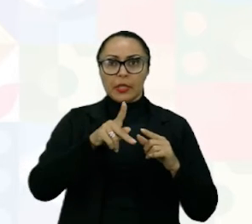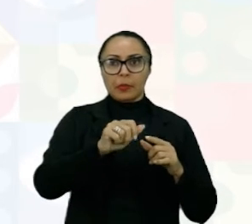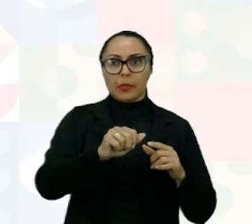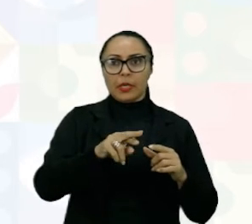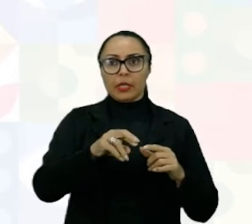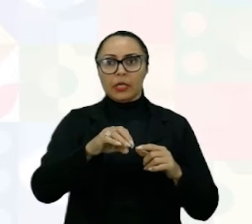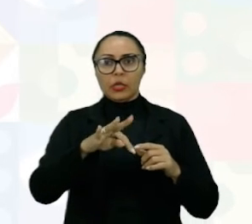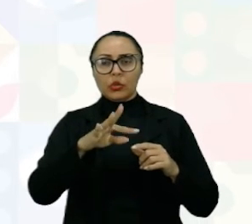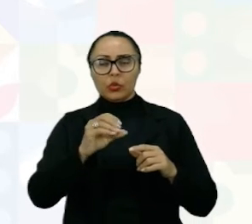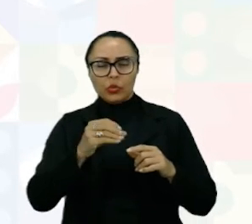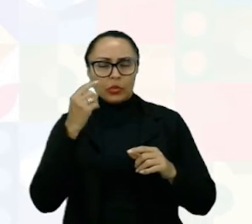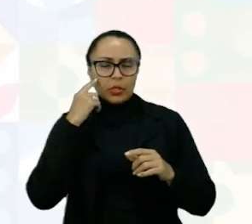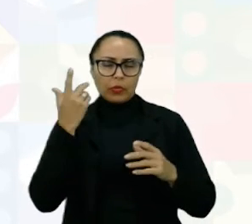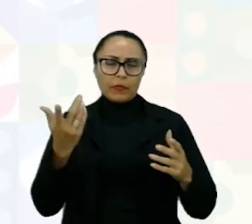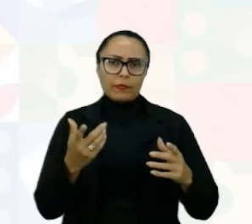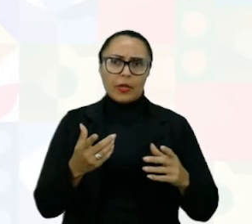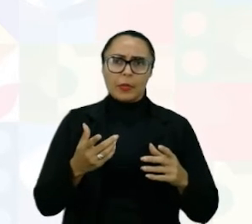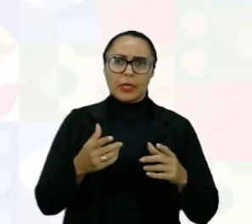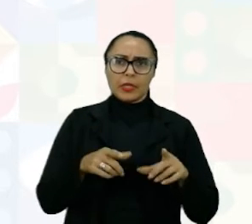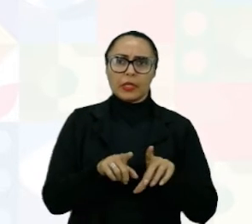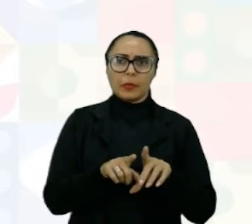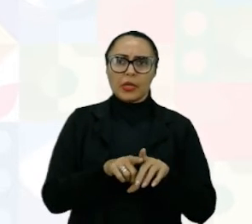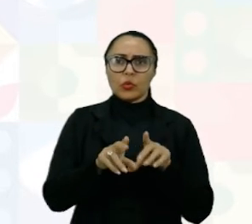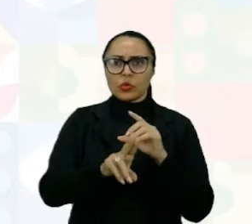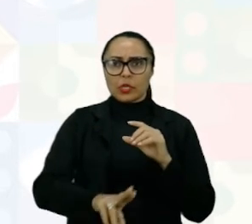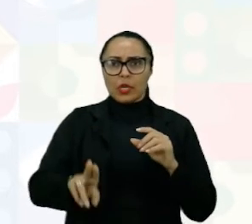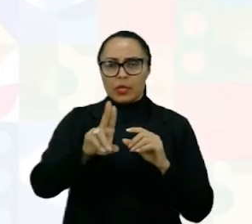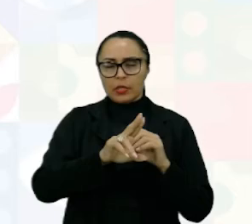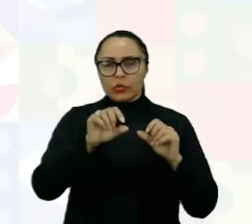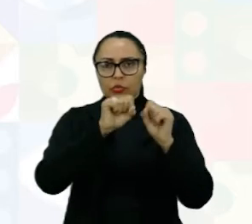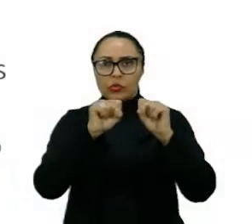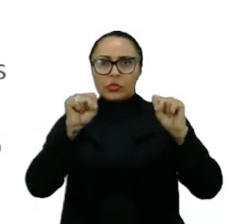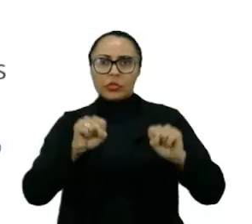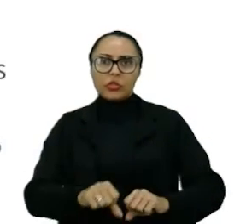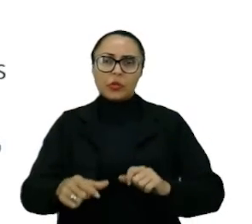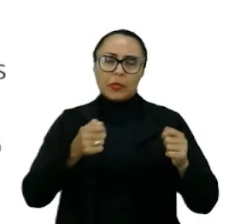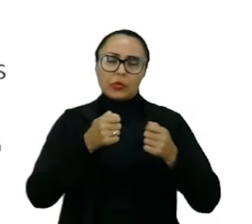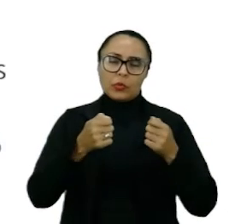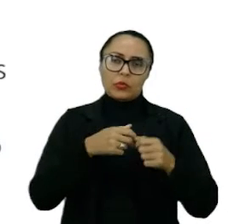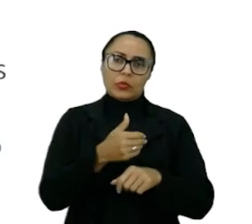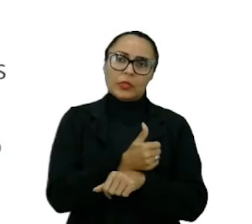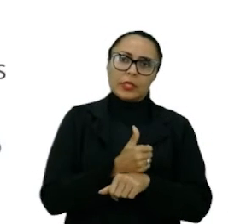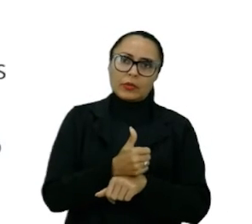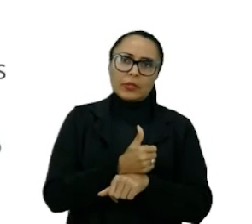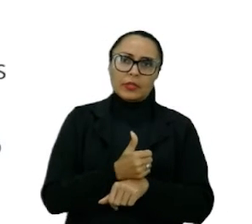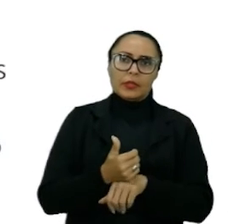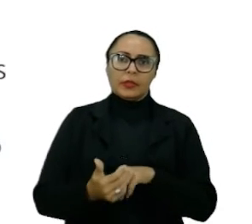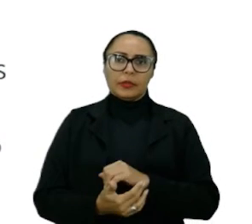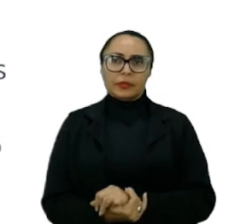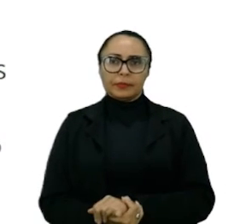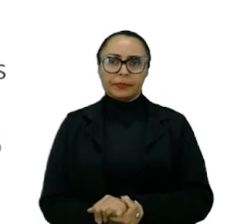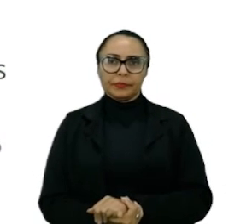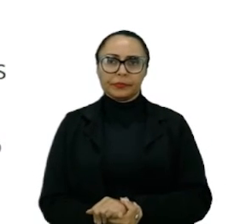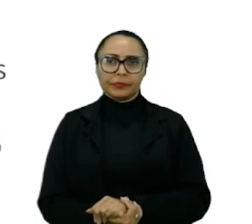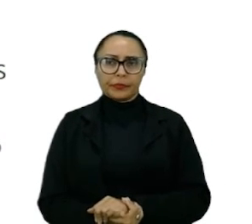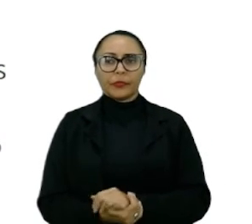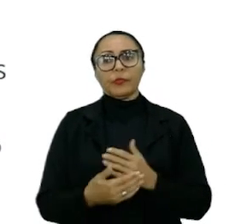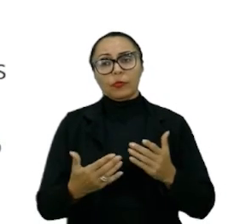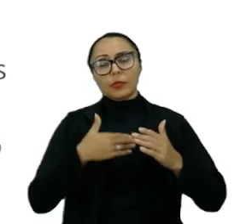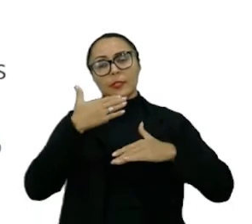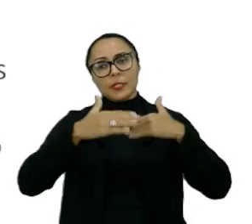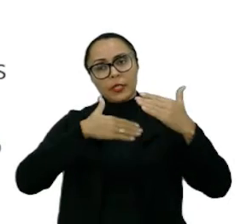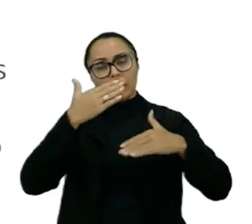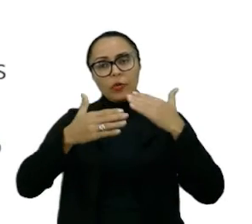uma ferramenta muito usada no sistema de controle da qualidade. Foi desenvolvida a partir da